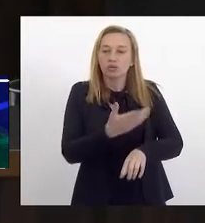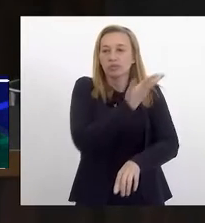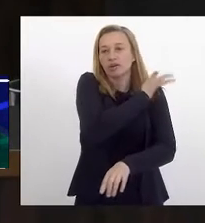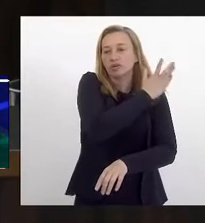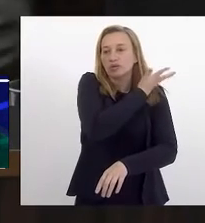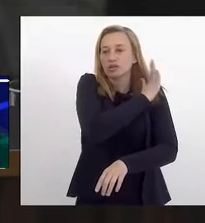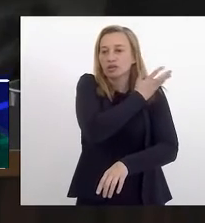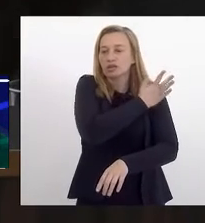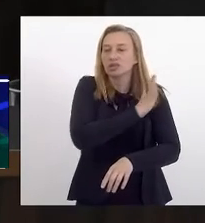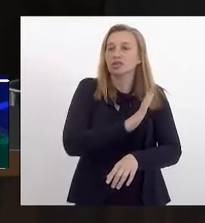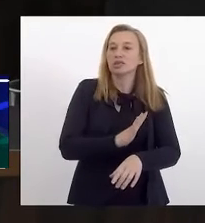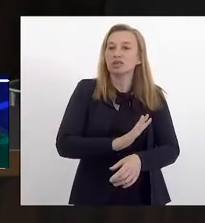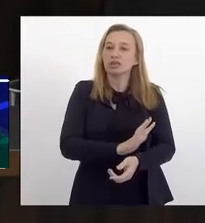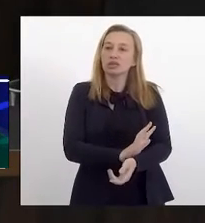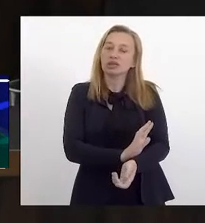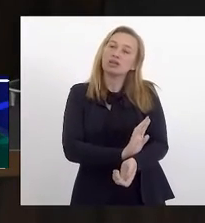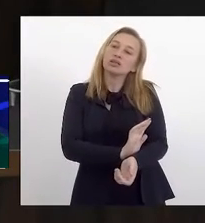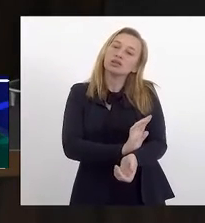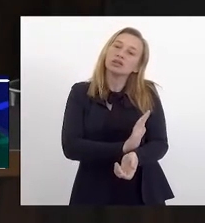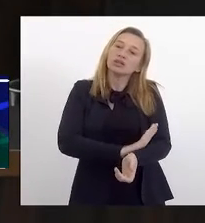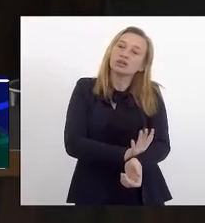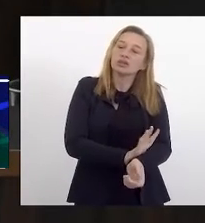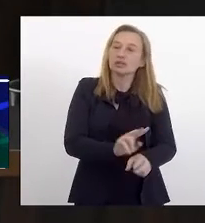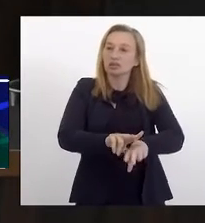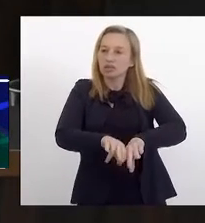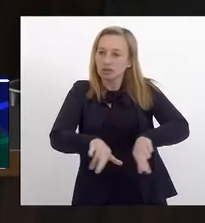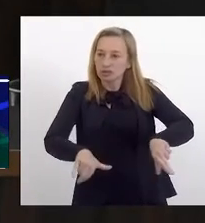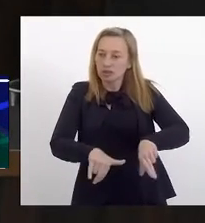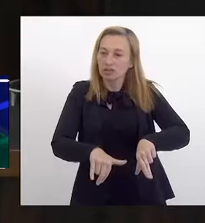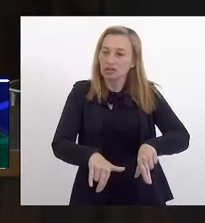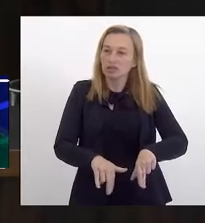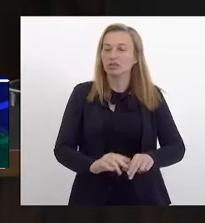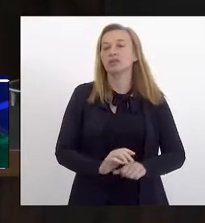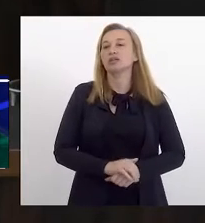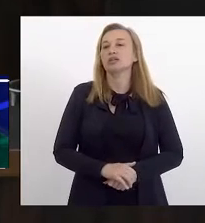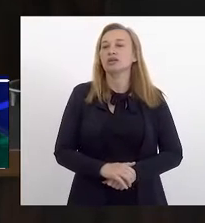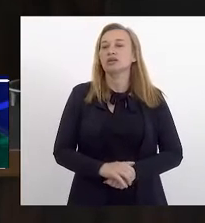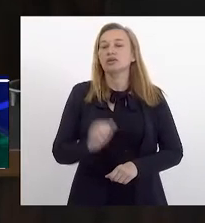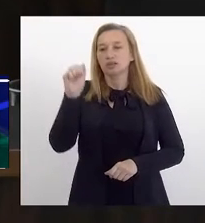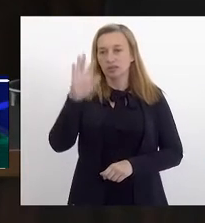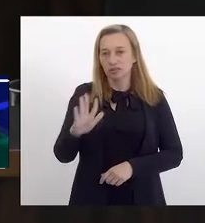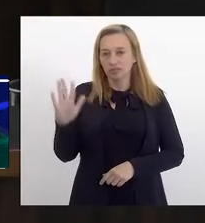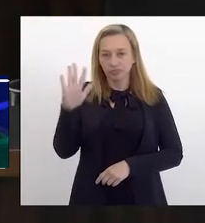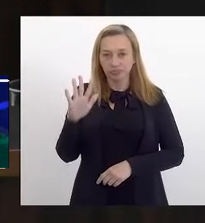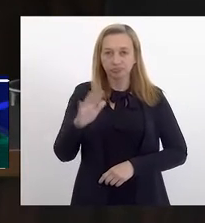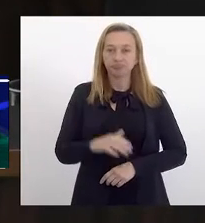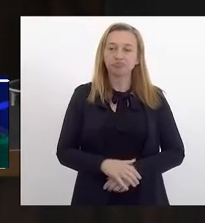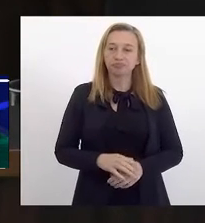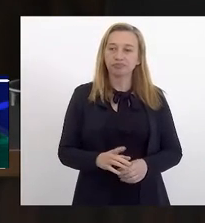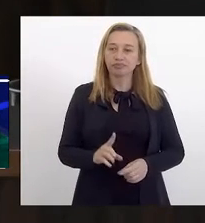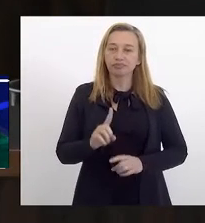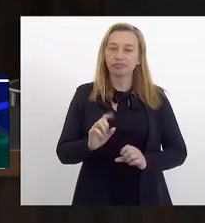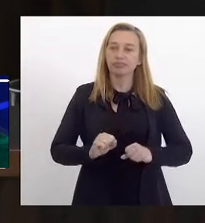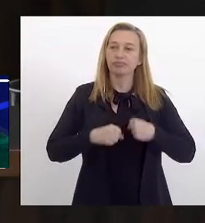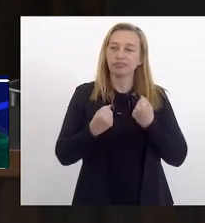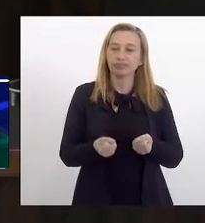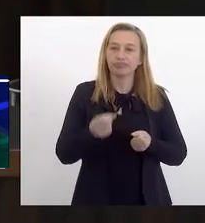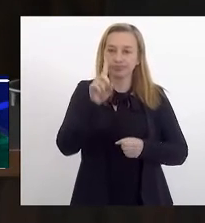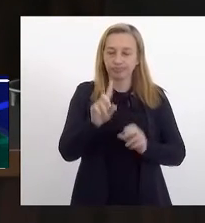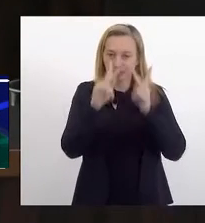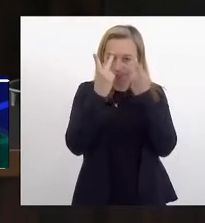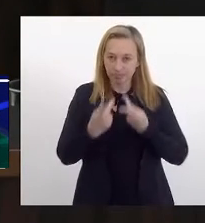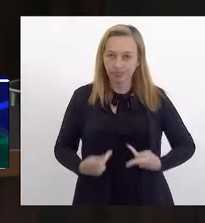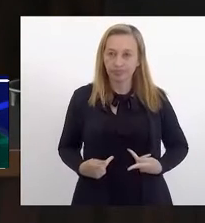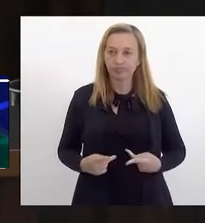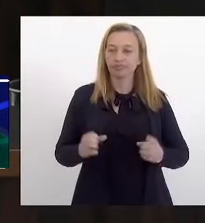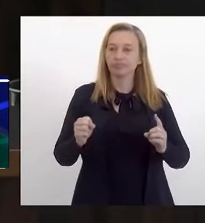discriminações e preconceitos de raça, cor, etnia, religião e procedência nacional, de defesa dos direitos humanos e